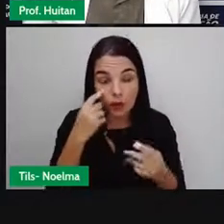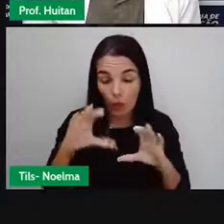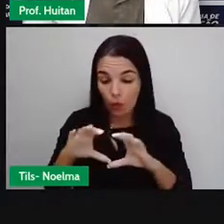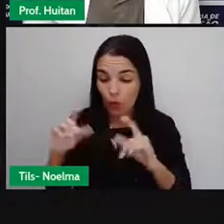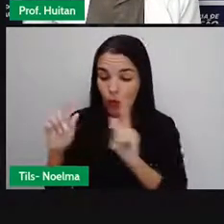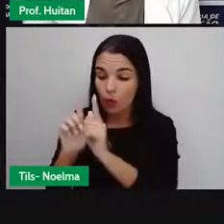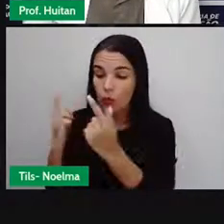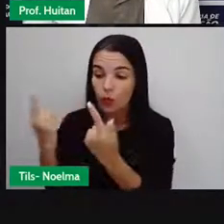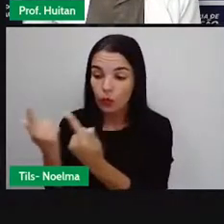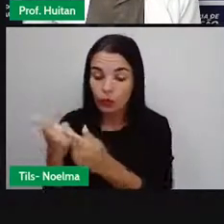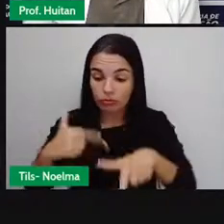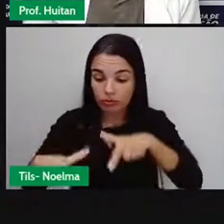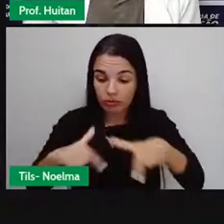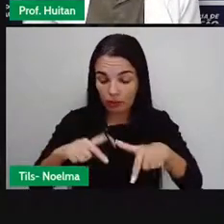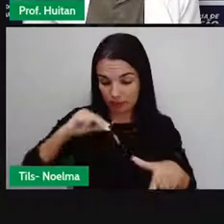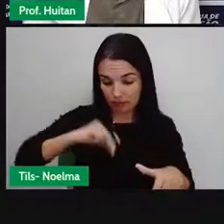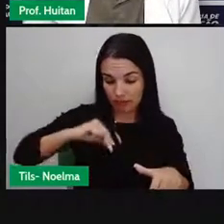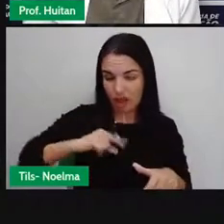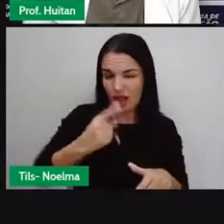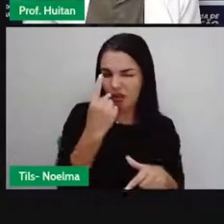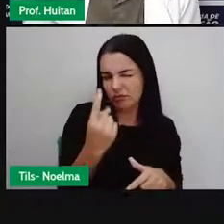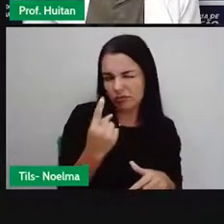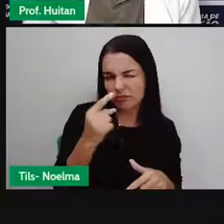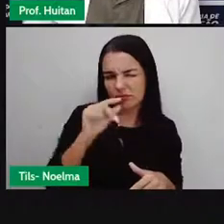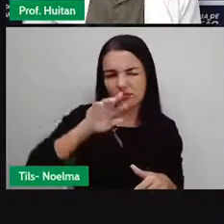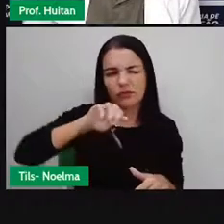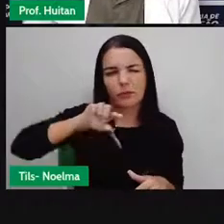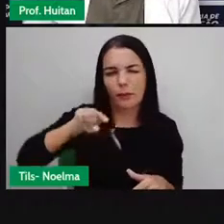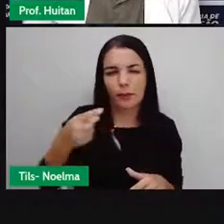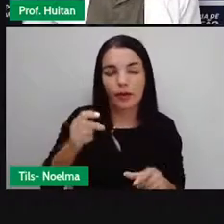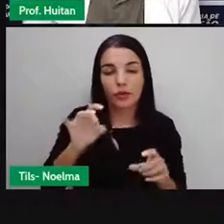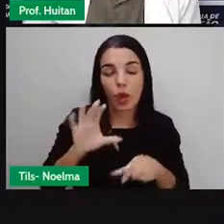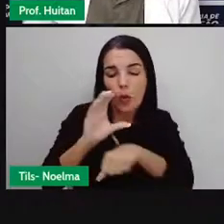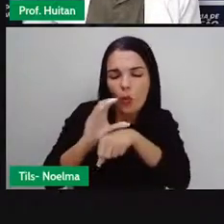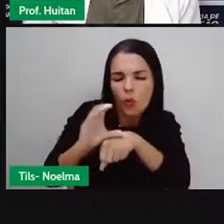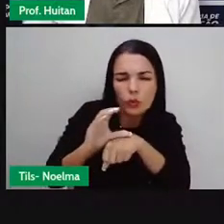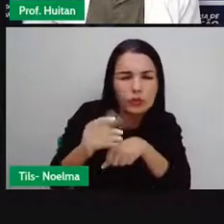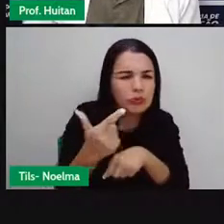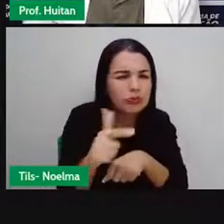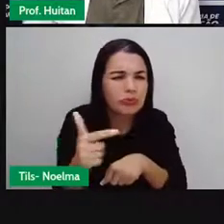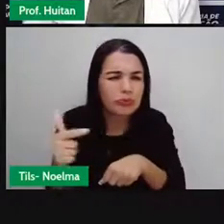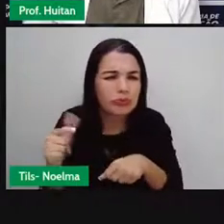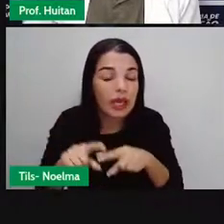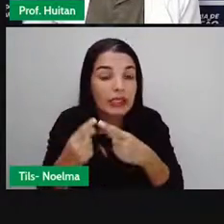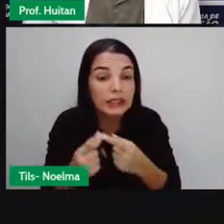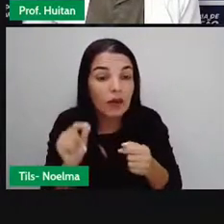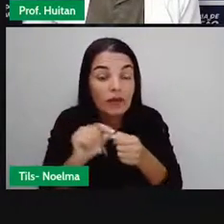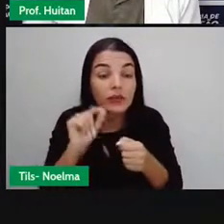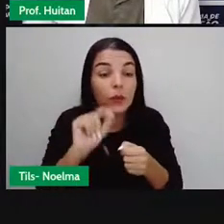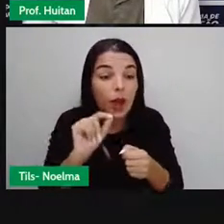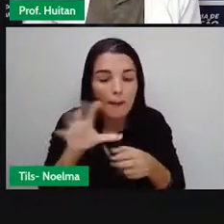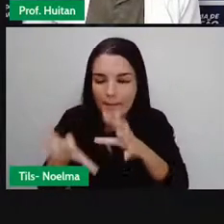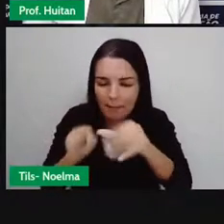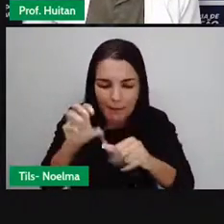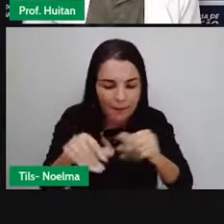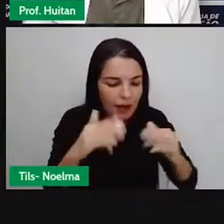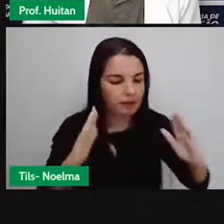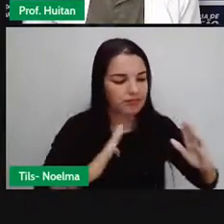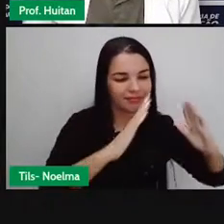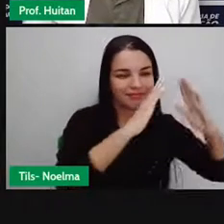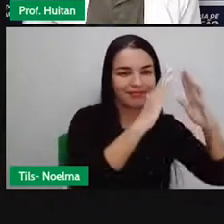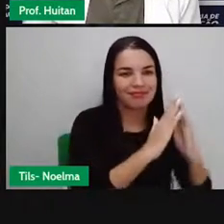salário mínimo por mês. Sem dinheiro para pagar cursinho, Joel levava todo o material de estudo para casa de apenas